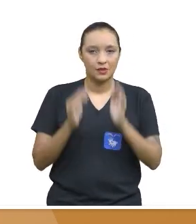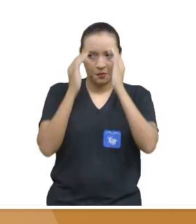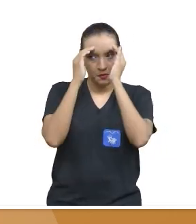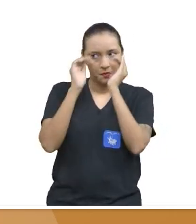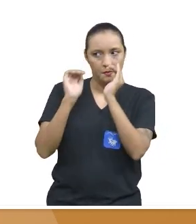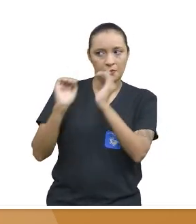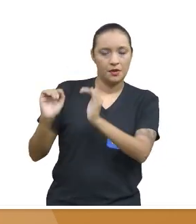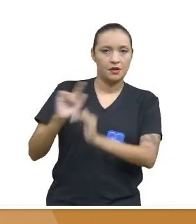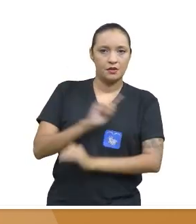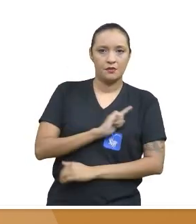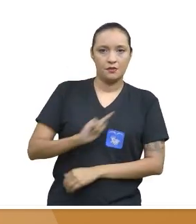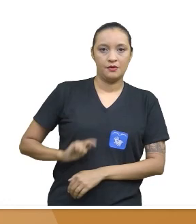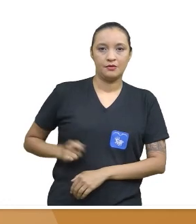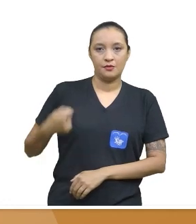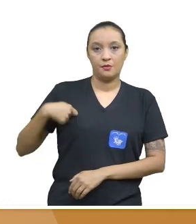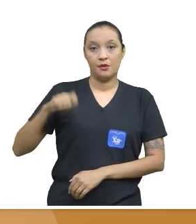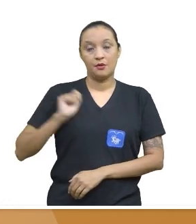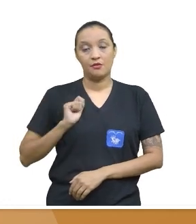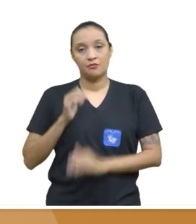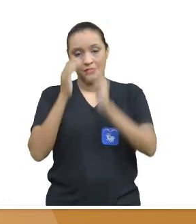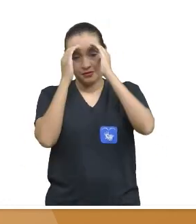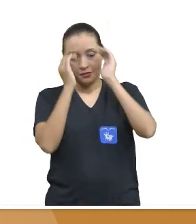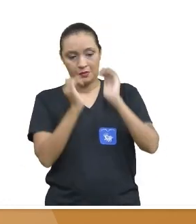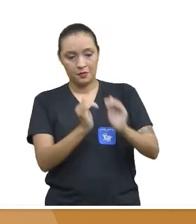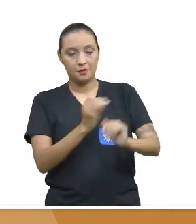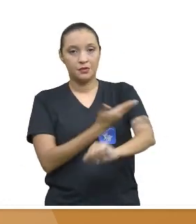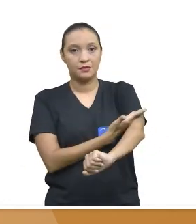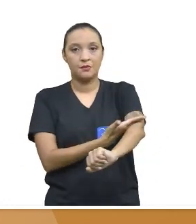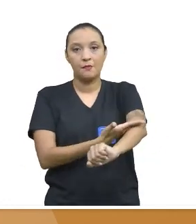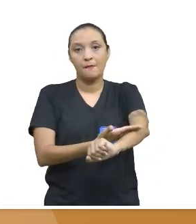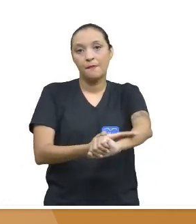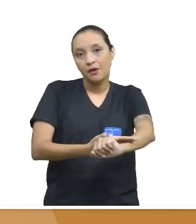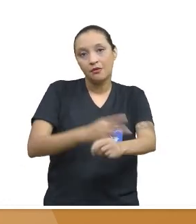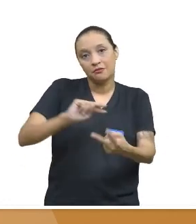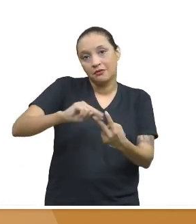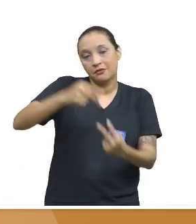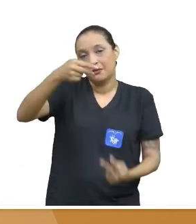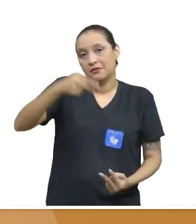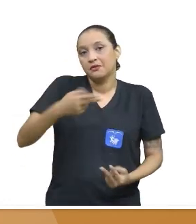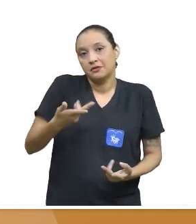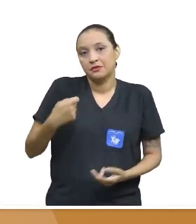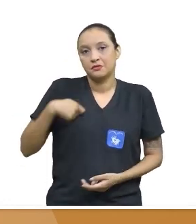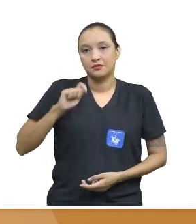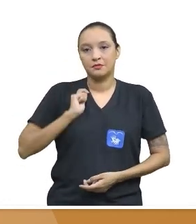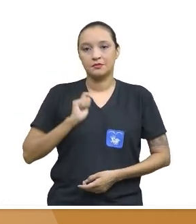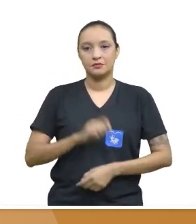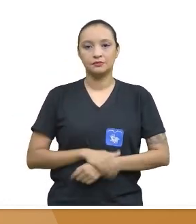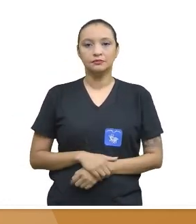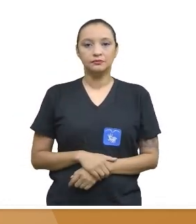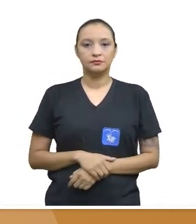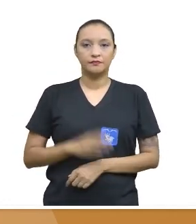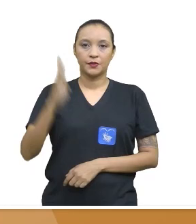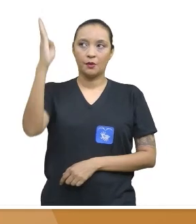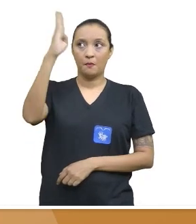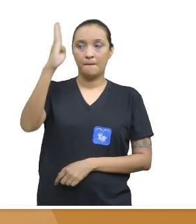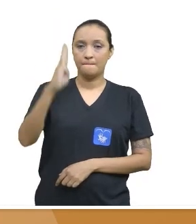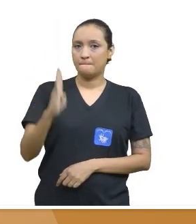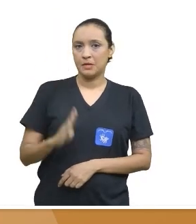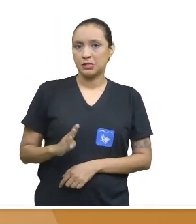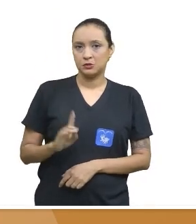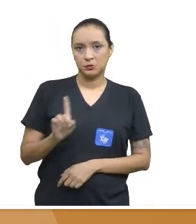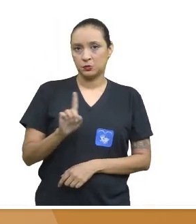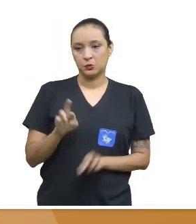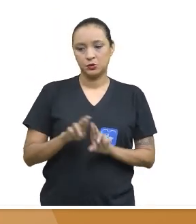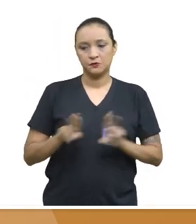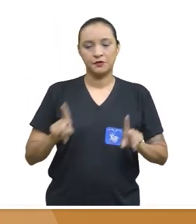por espanhóis para serem governados por brancos descendentes dos espanhóis. No Brasil não foi muito diferente, porque